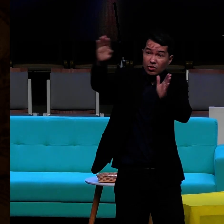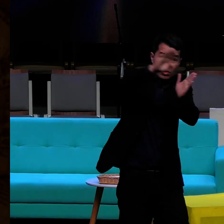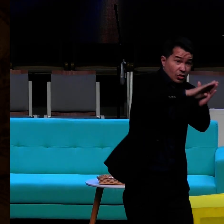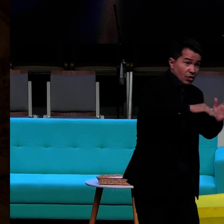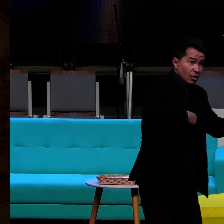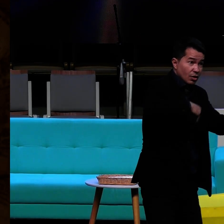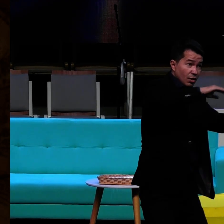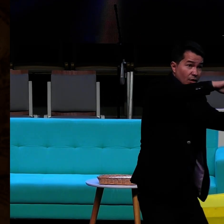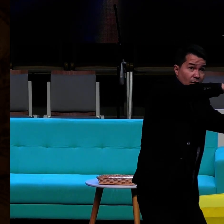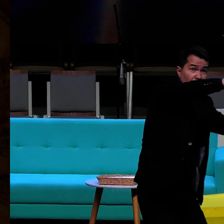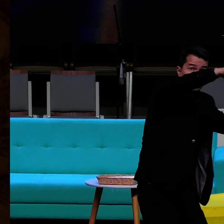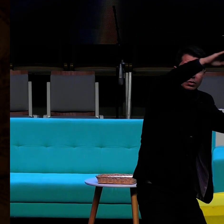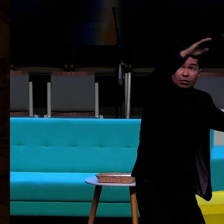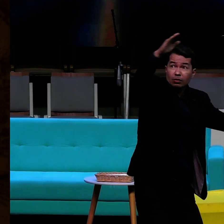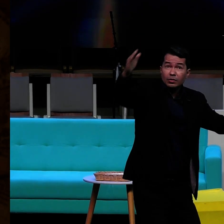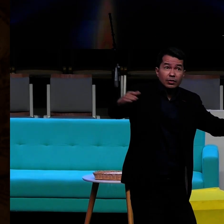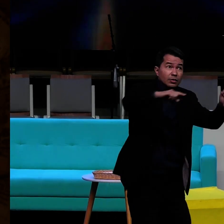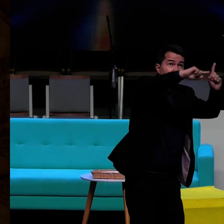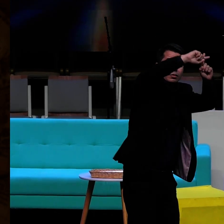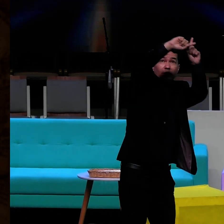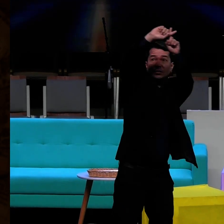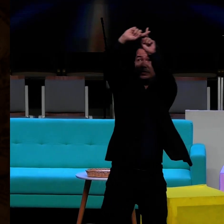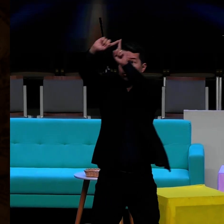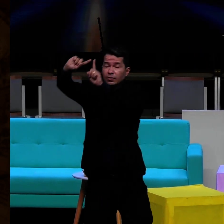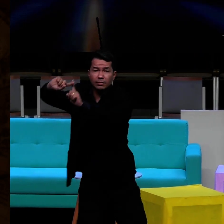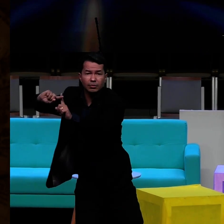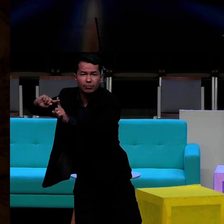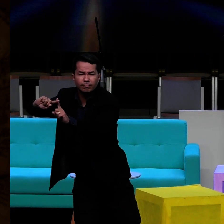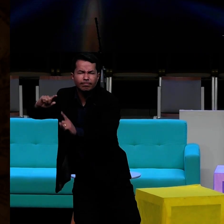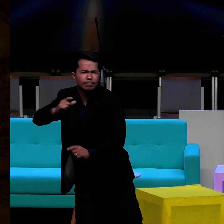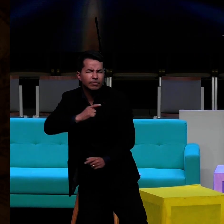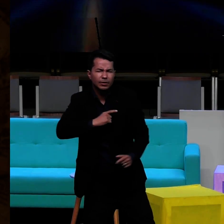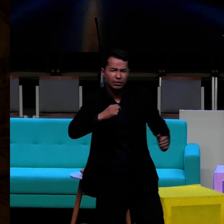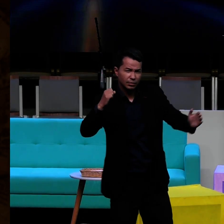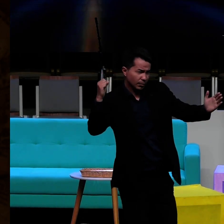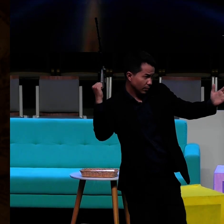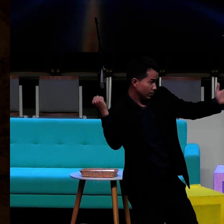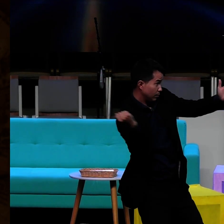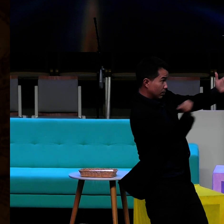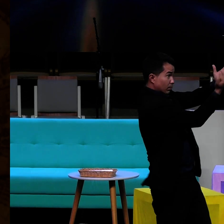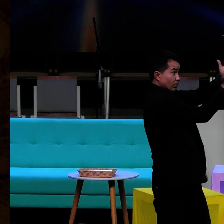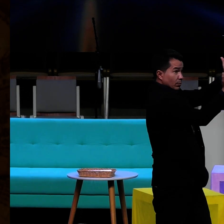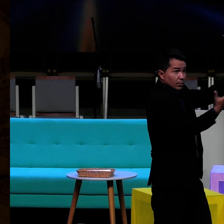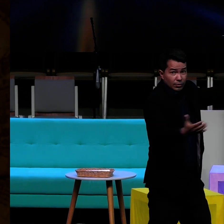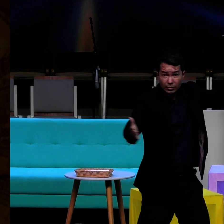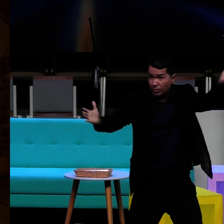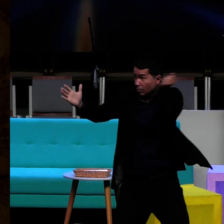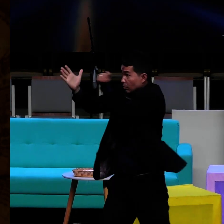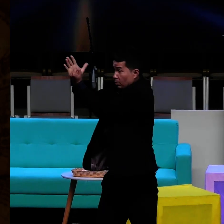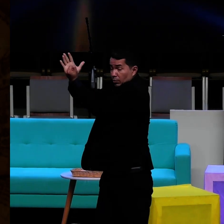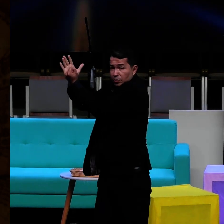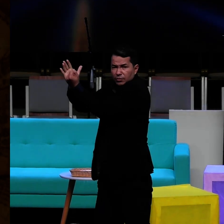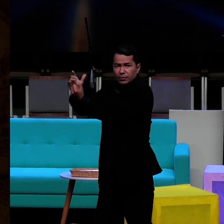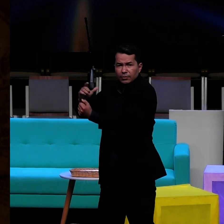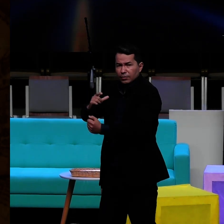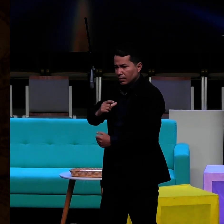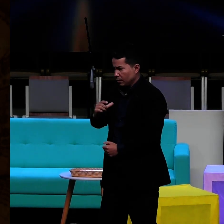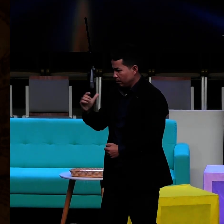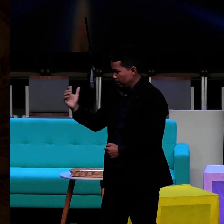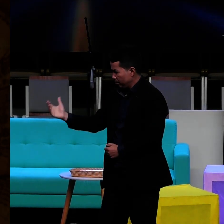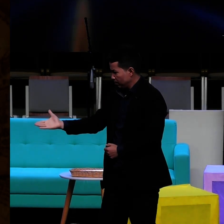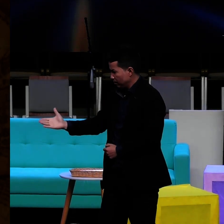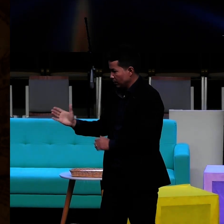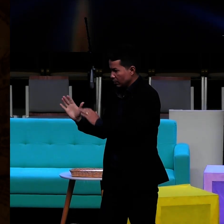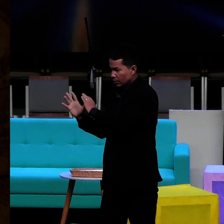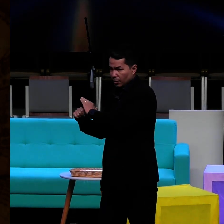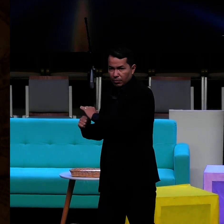chegaram ao lugar chamado Calvário, ali o crucificaram, bem como aos malfeitores,